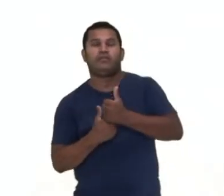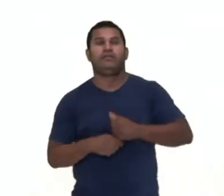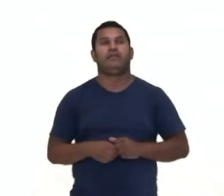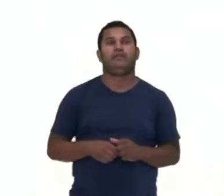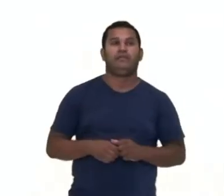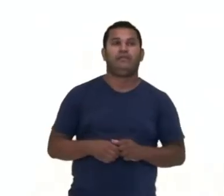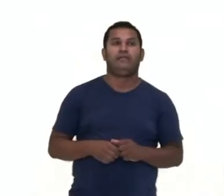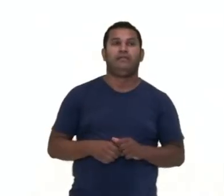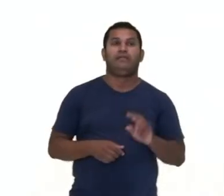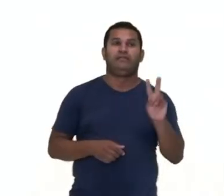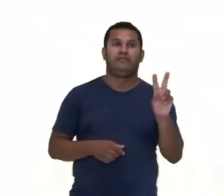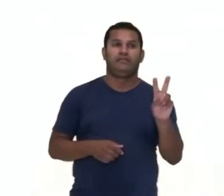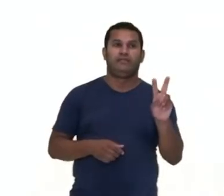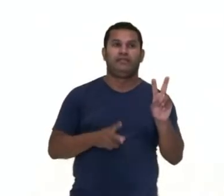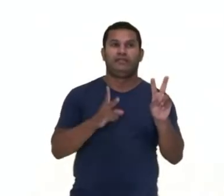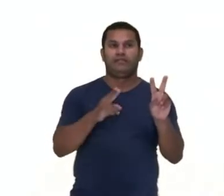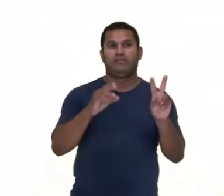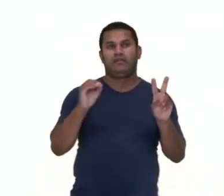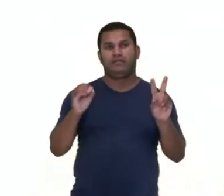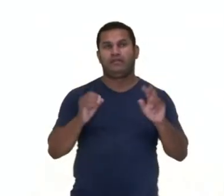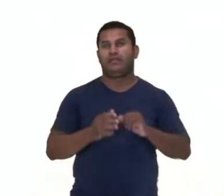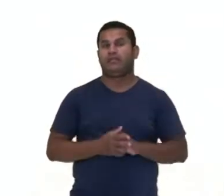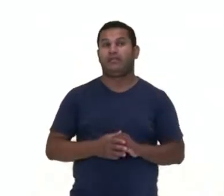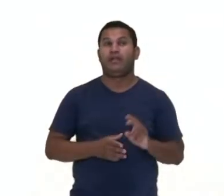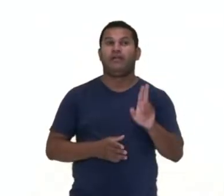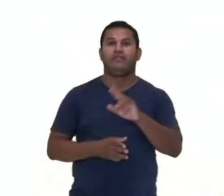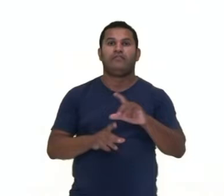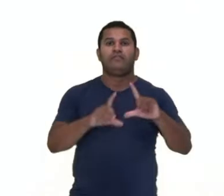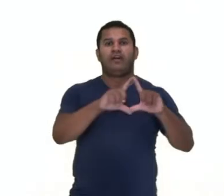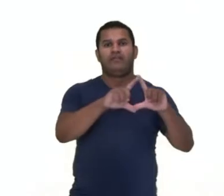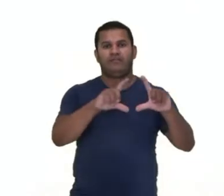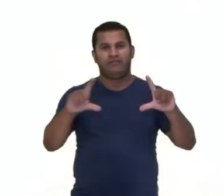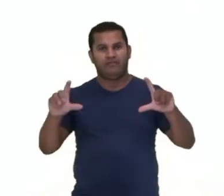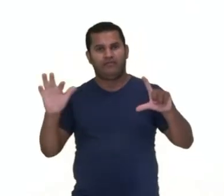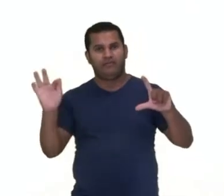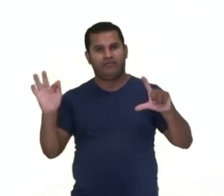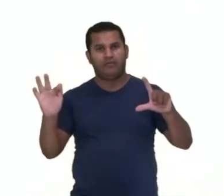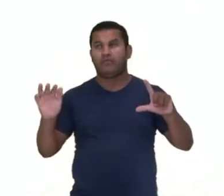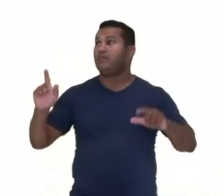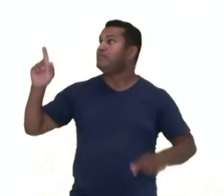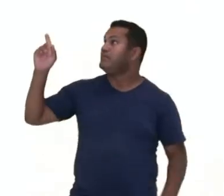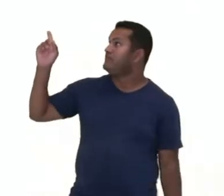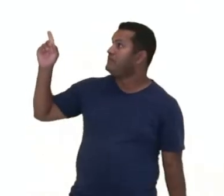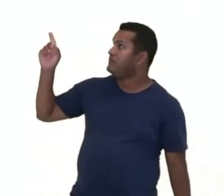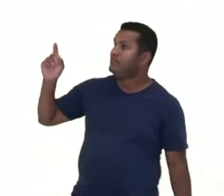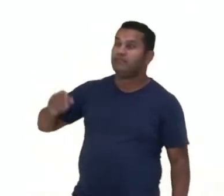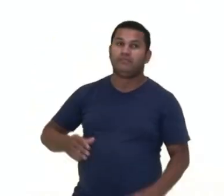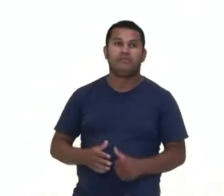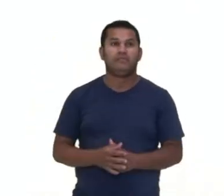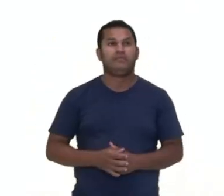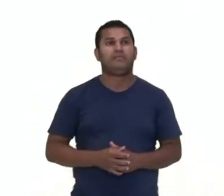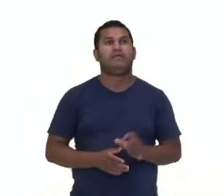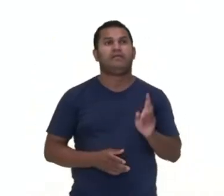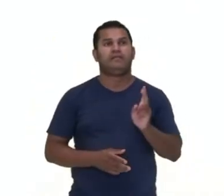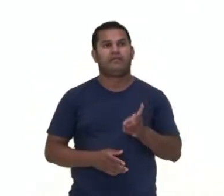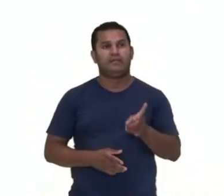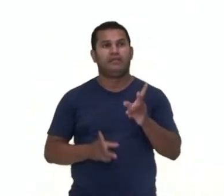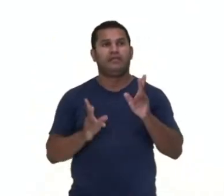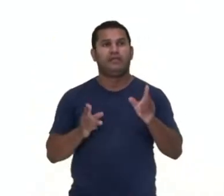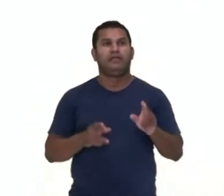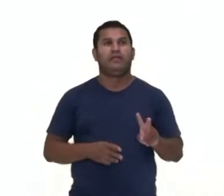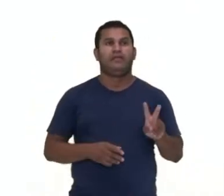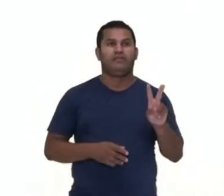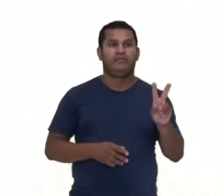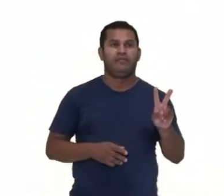Percebam que, substituindo na forma V igual a VO mais AT, ele fica o seguinte, 0 igual 10 mais A